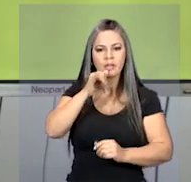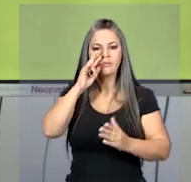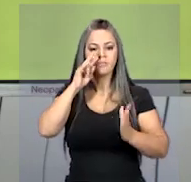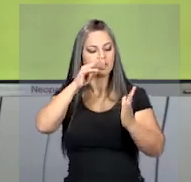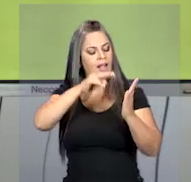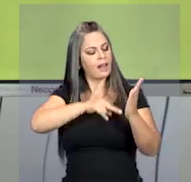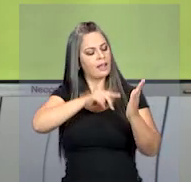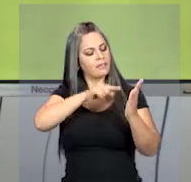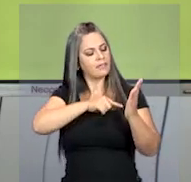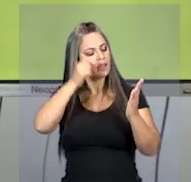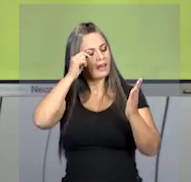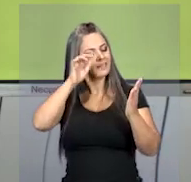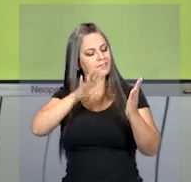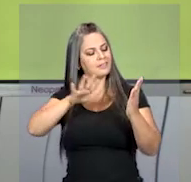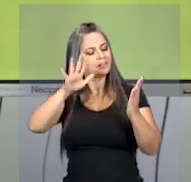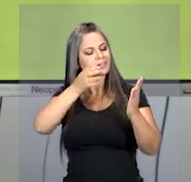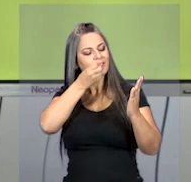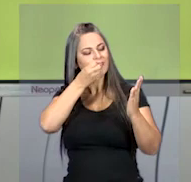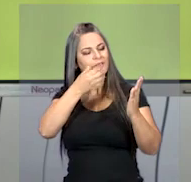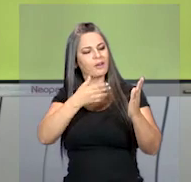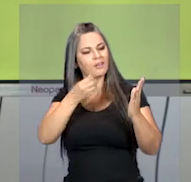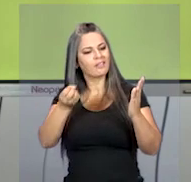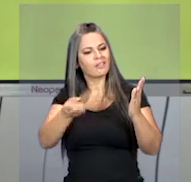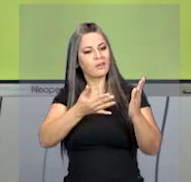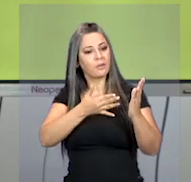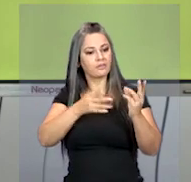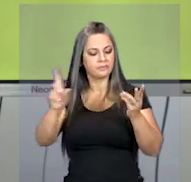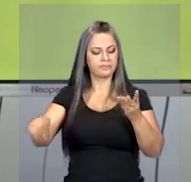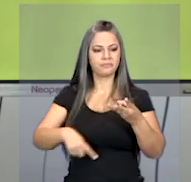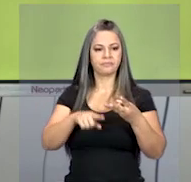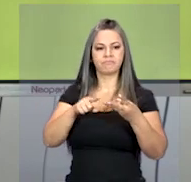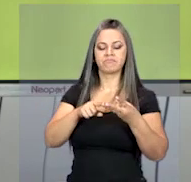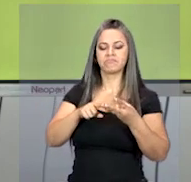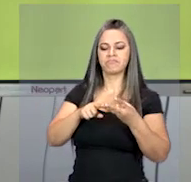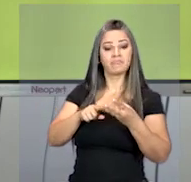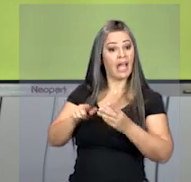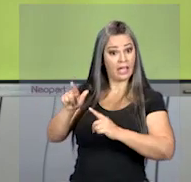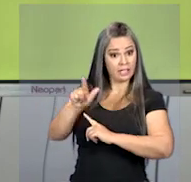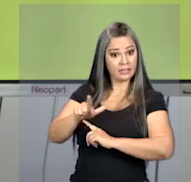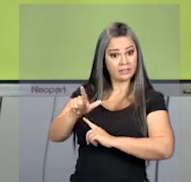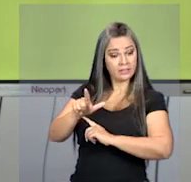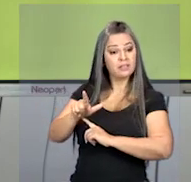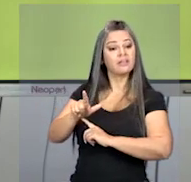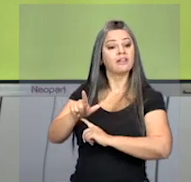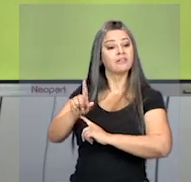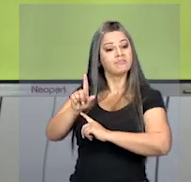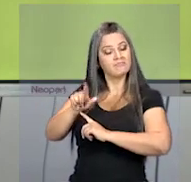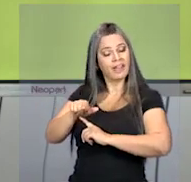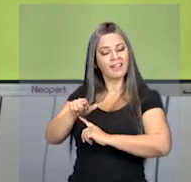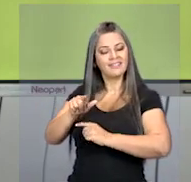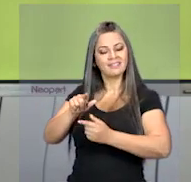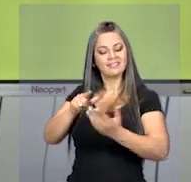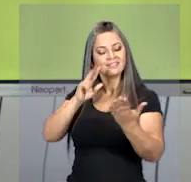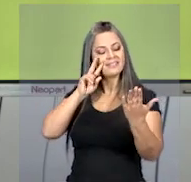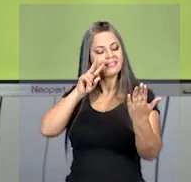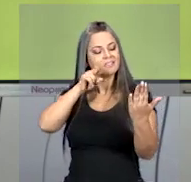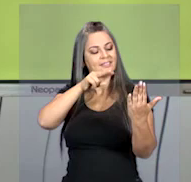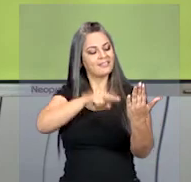diferente. Ela diverte. Tem muito texto bacana que você lê apenas